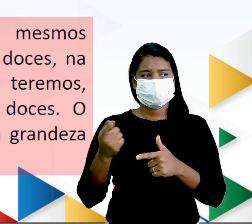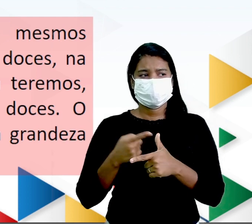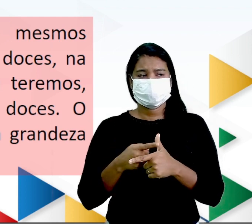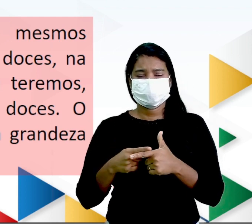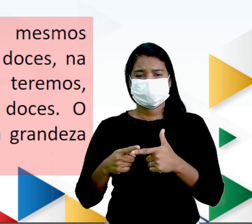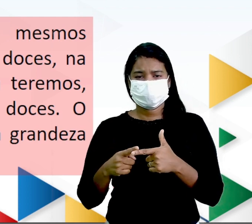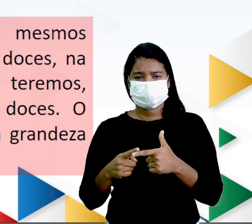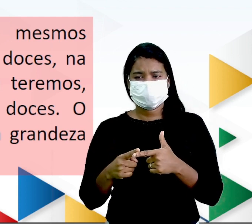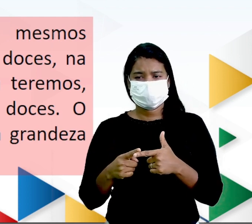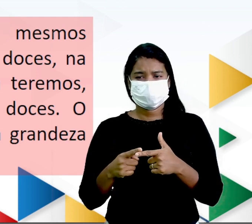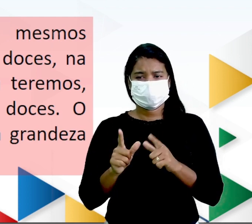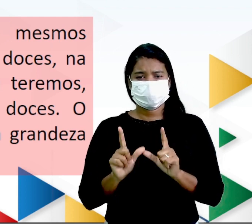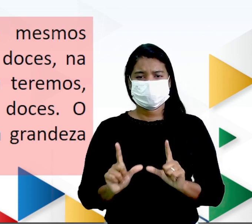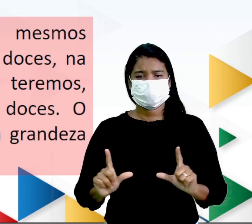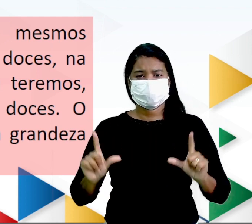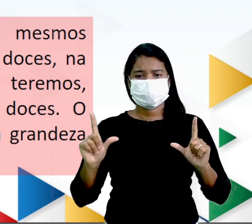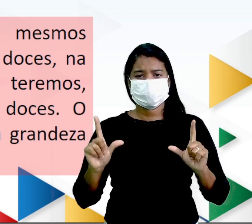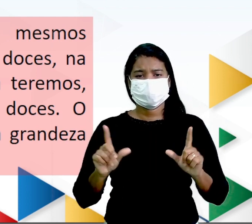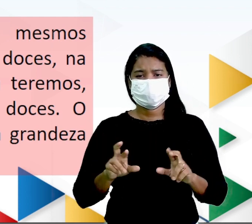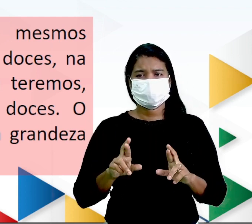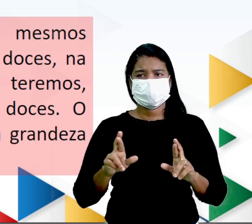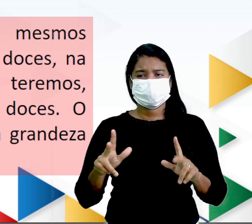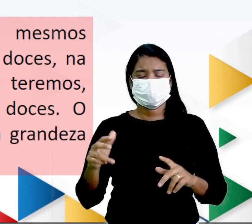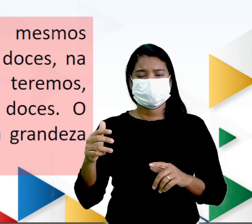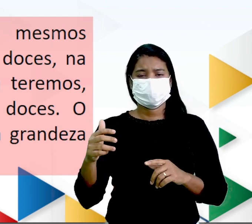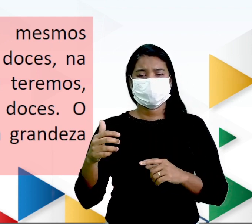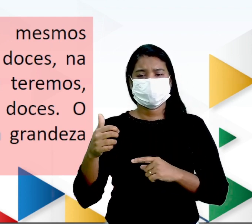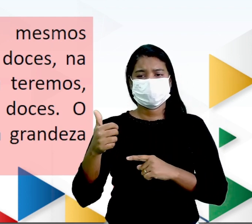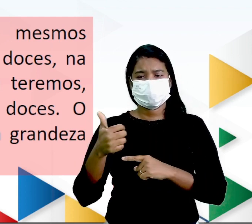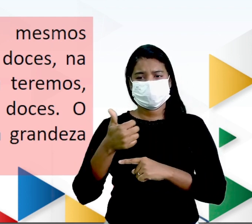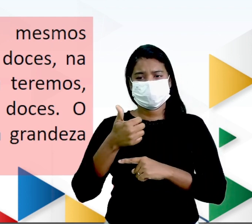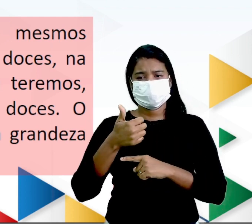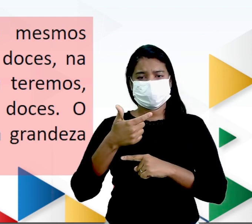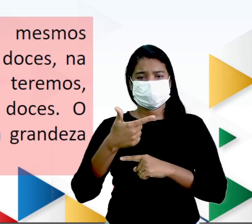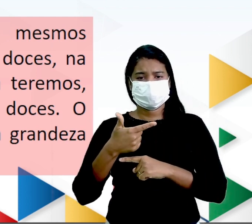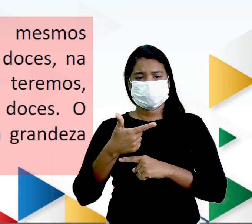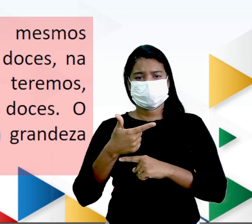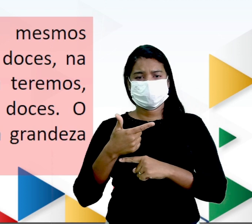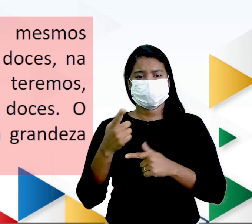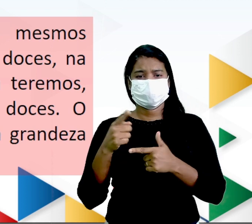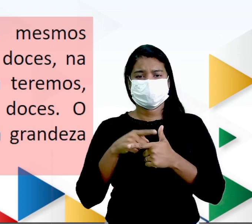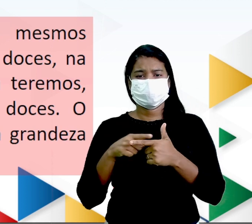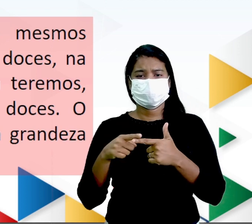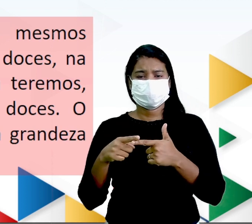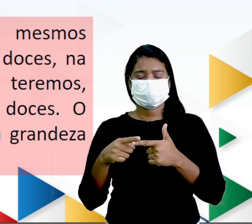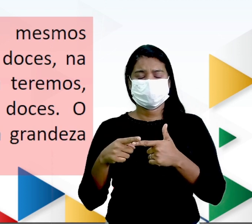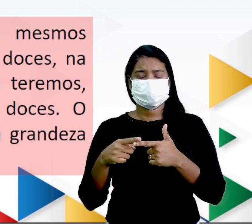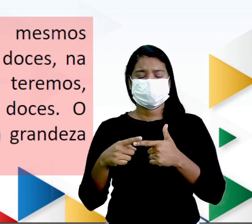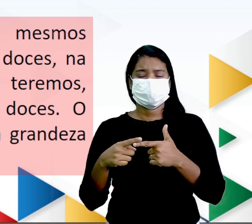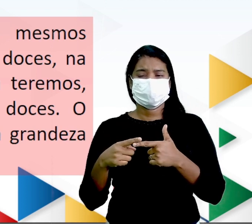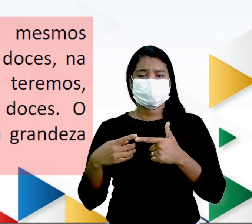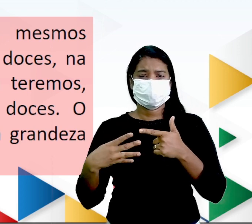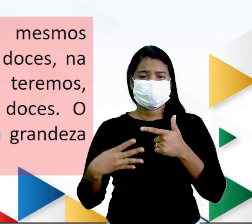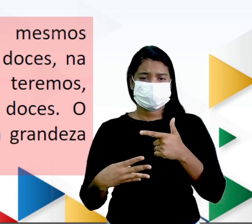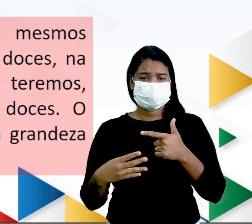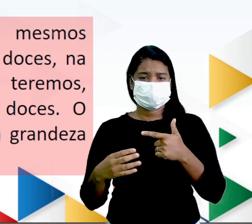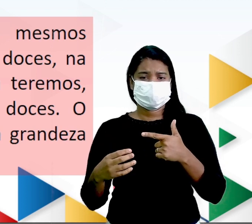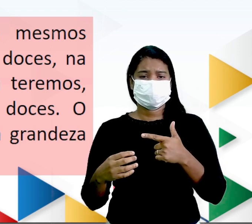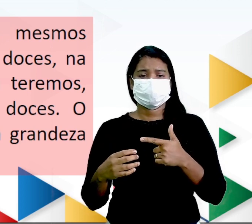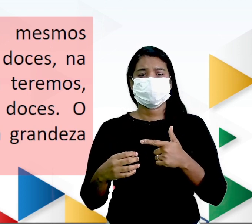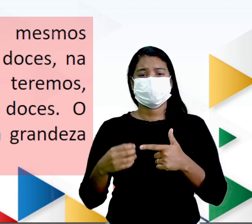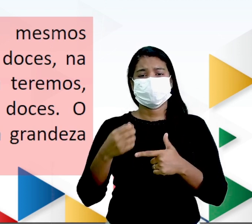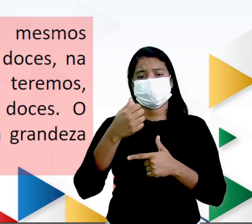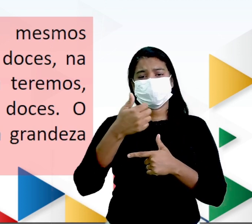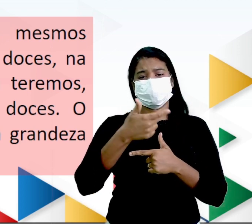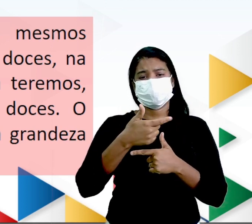as grandezas diferentes. Então, se eu tenho um 12 dividido por 4, independentemente de serem 12 doces para 4